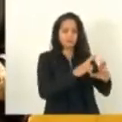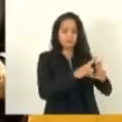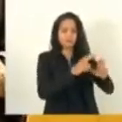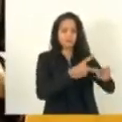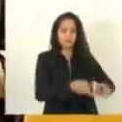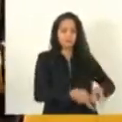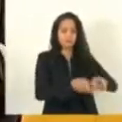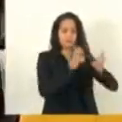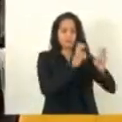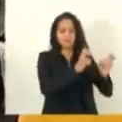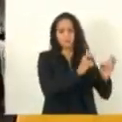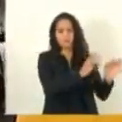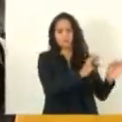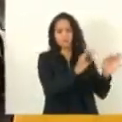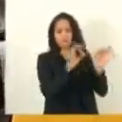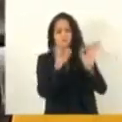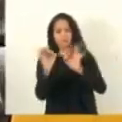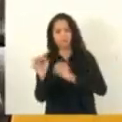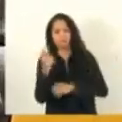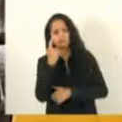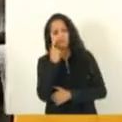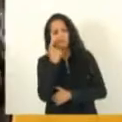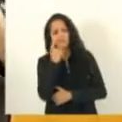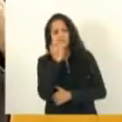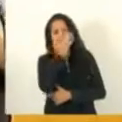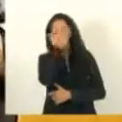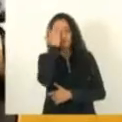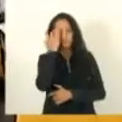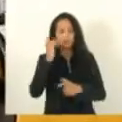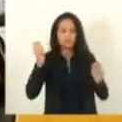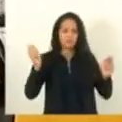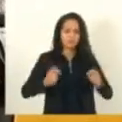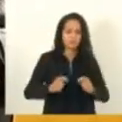observar como as pessoas podem